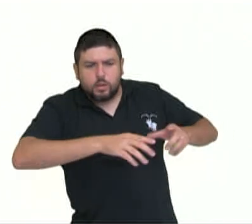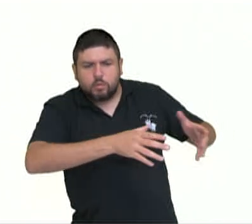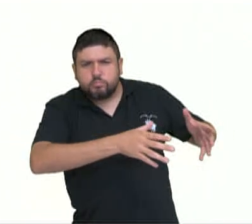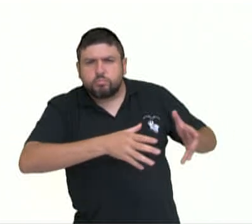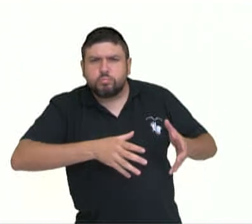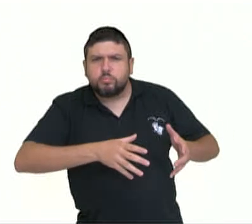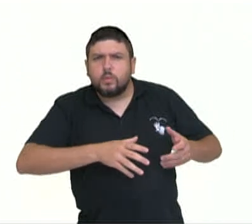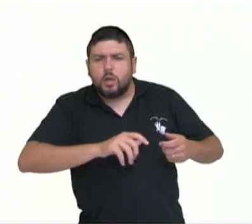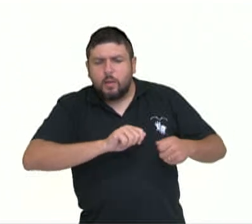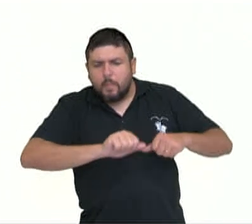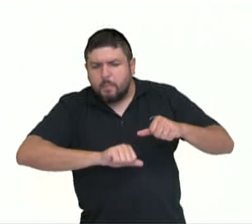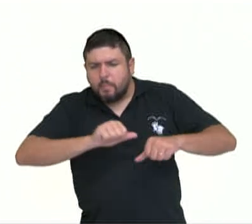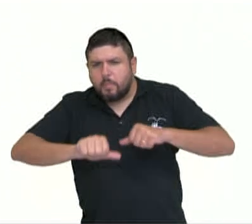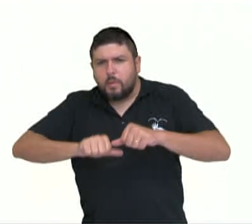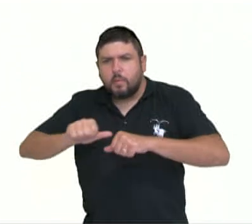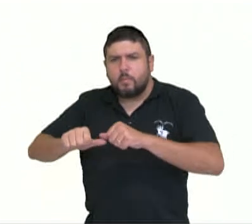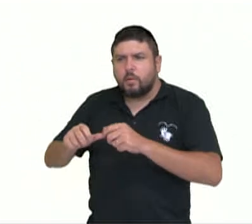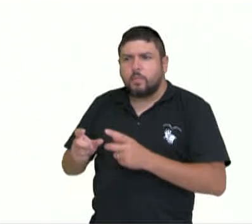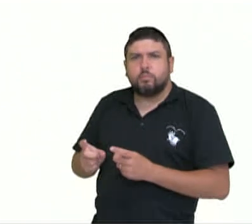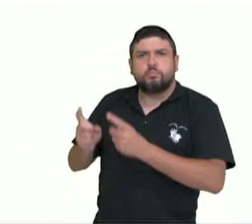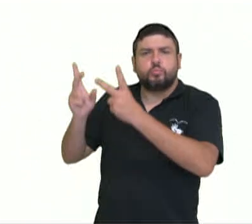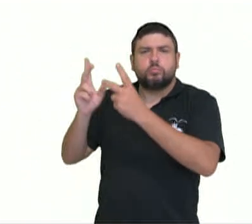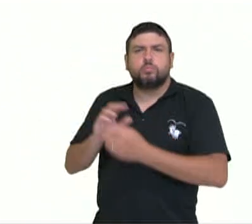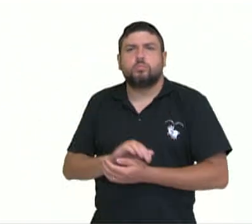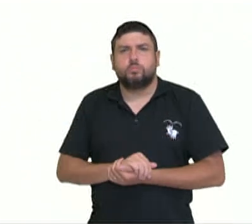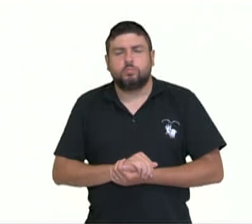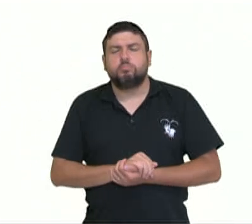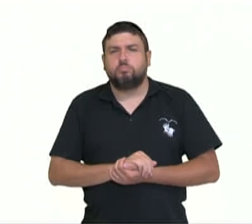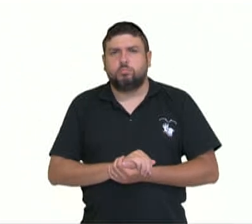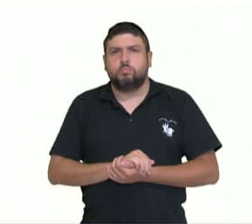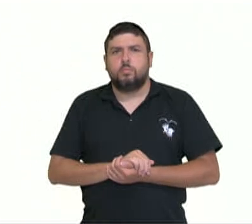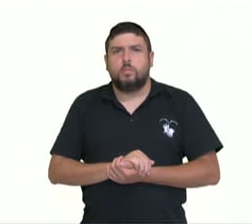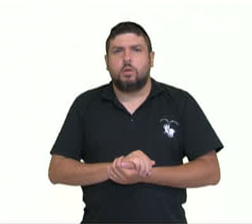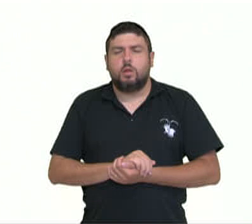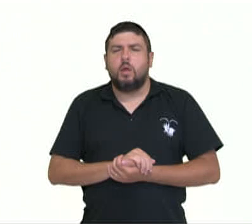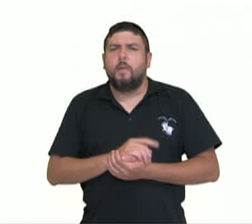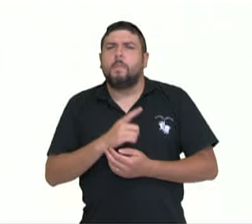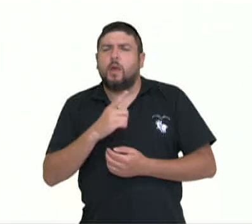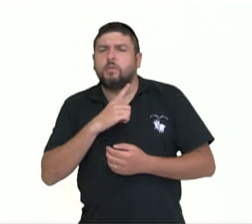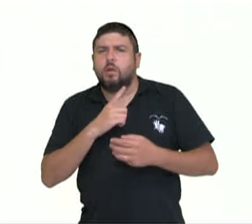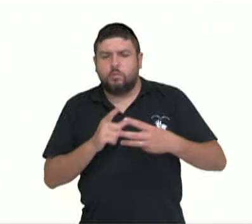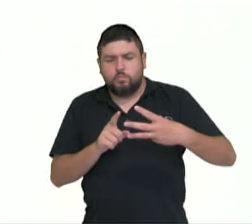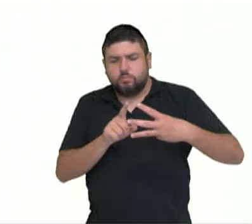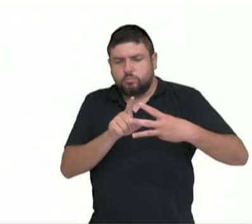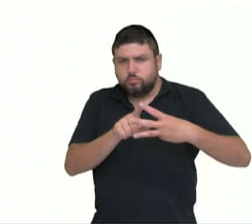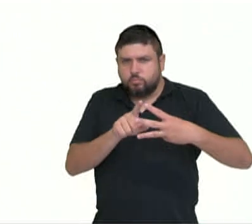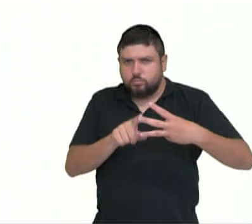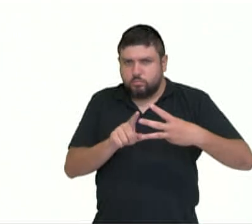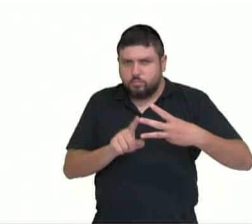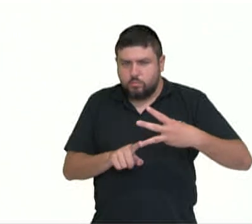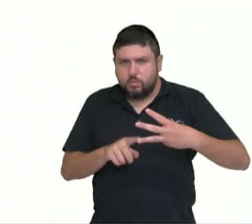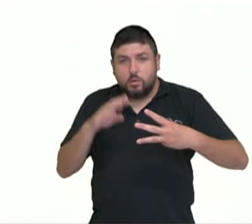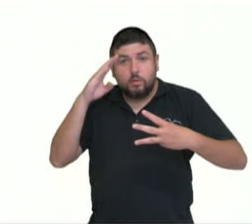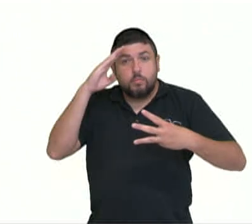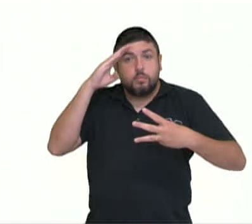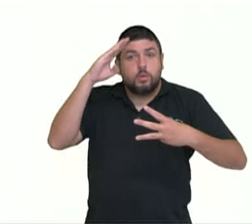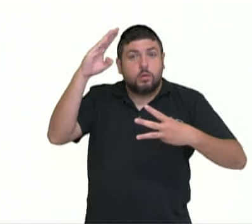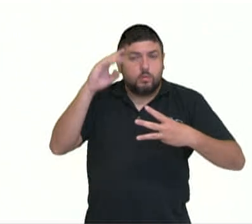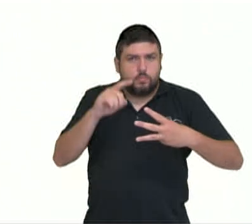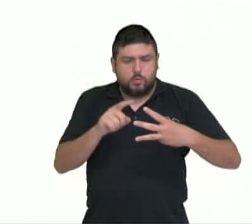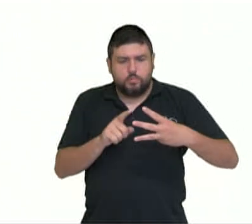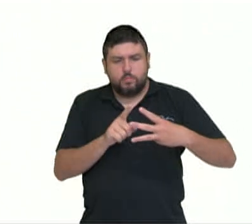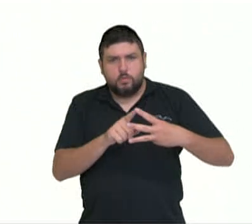Ao longo da história, podemos caracterizar 3 formas principais de transformação de matéria-prima.